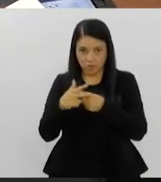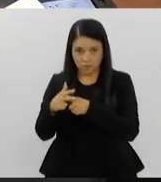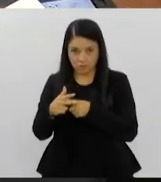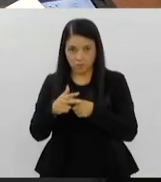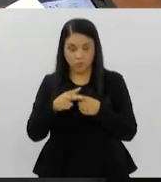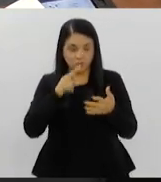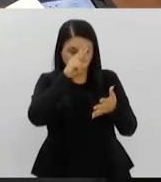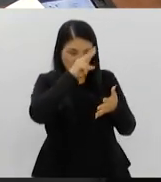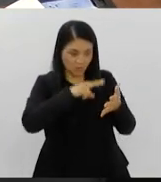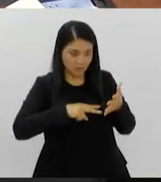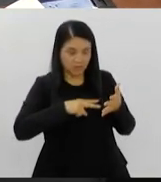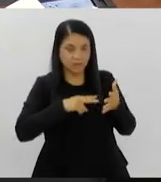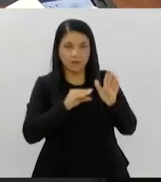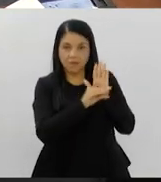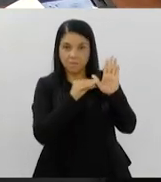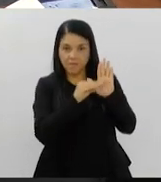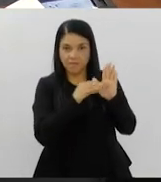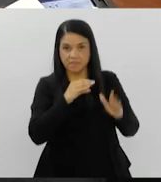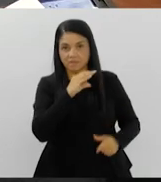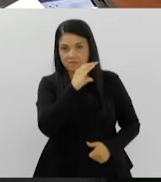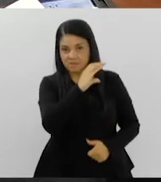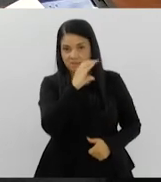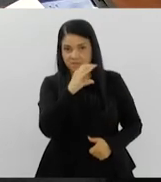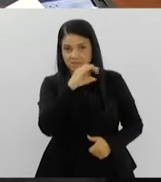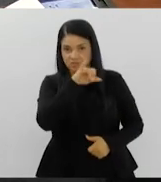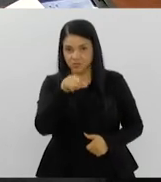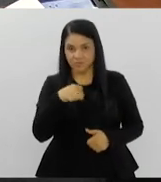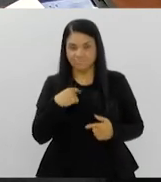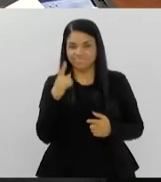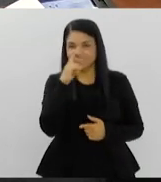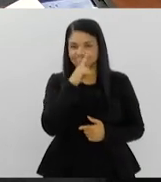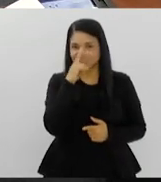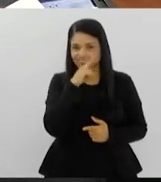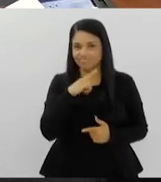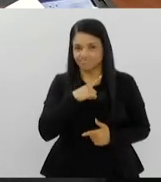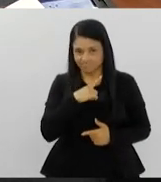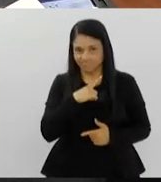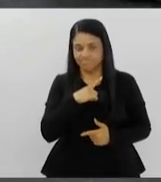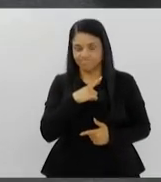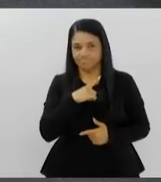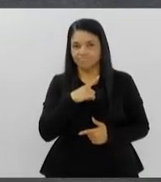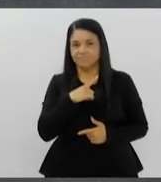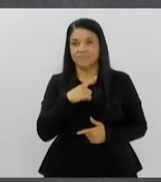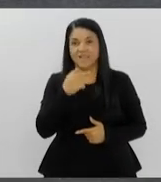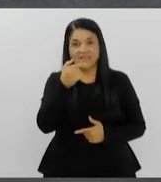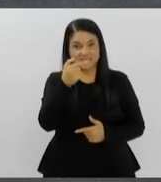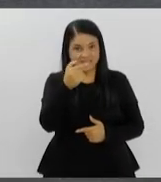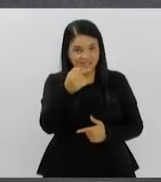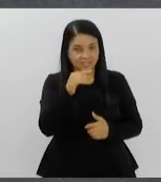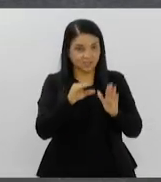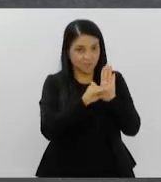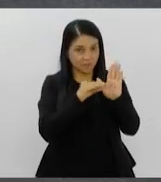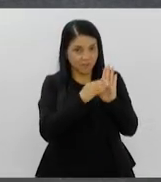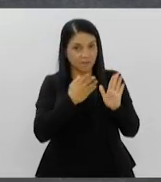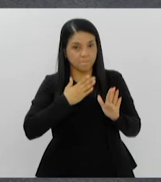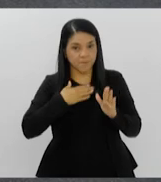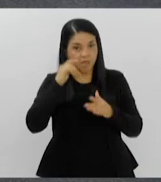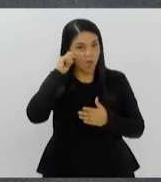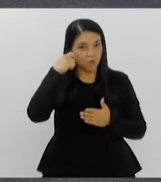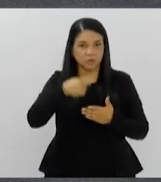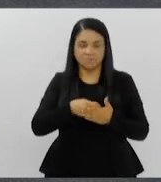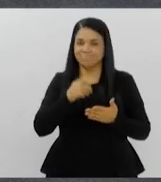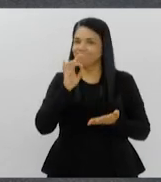as emendas da CCJ, eu cometi um erro. Eu disse que as 7 emendas eram de minha autoria. Não